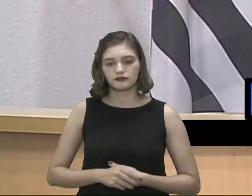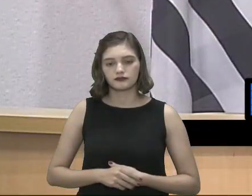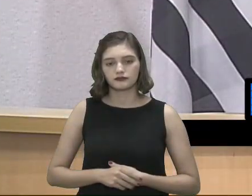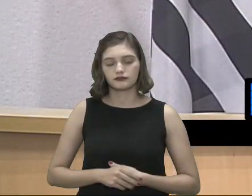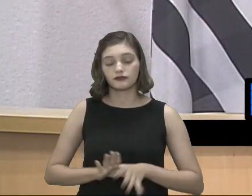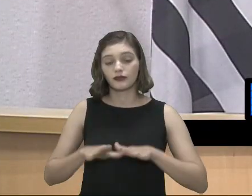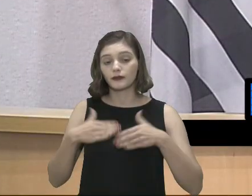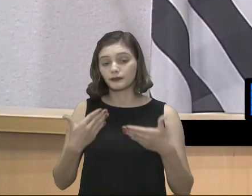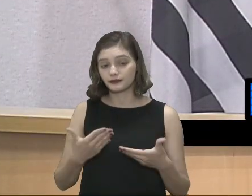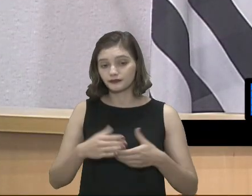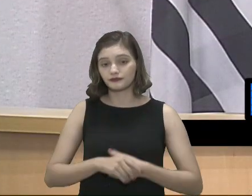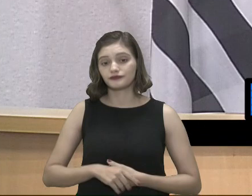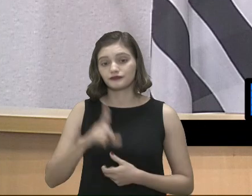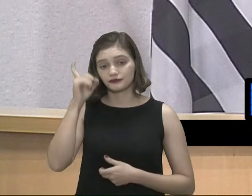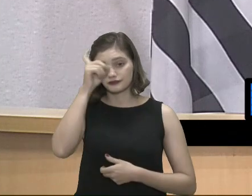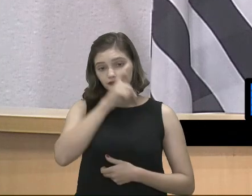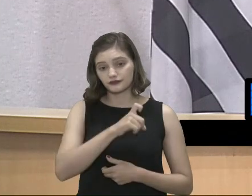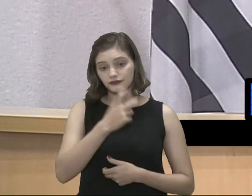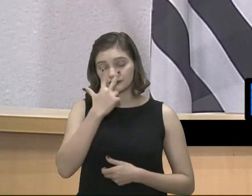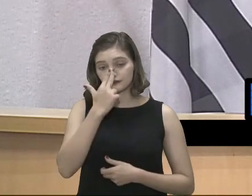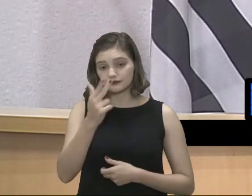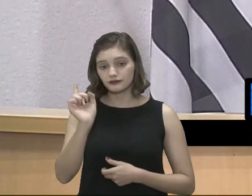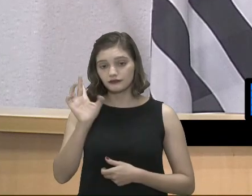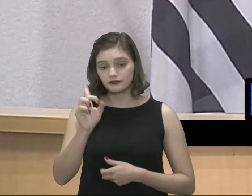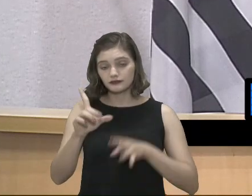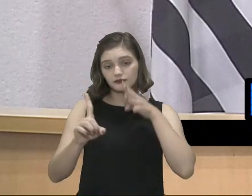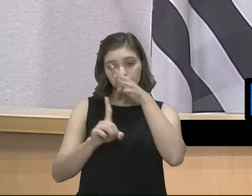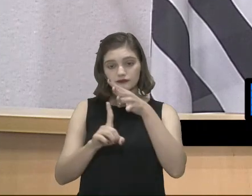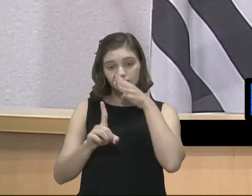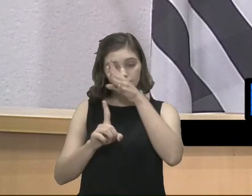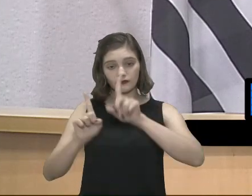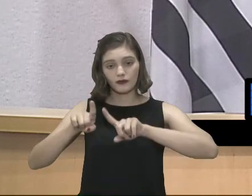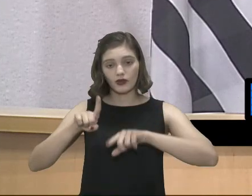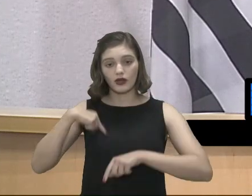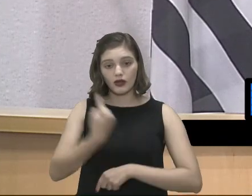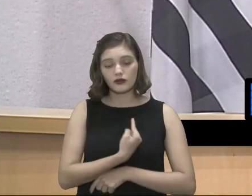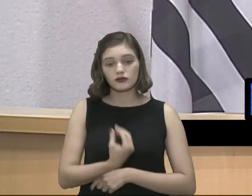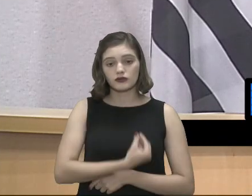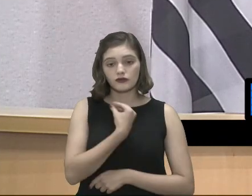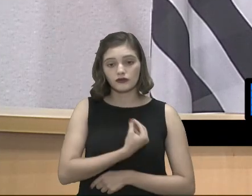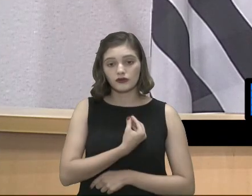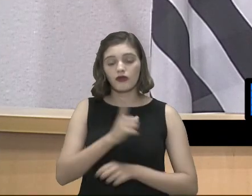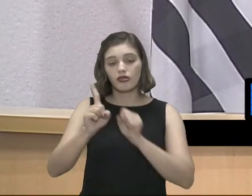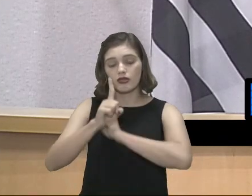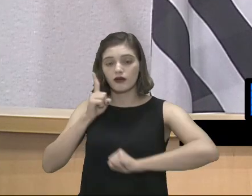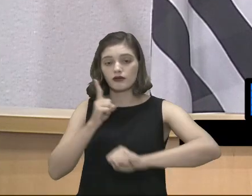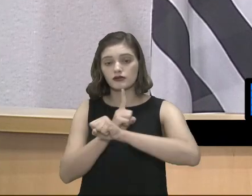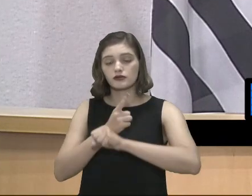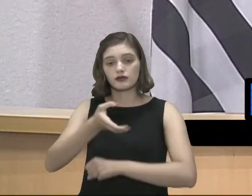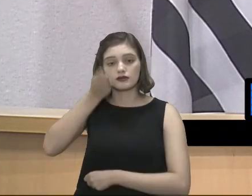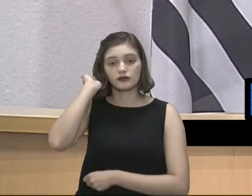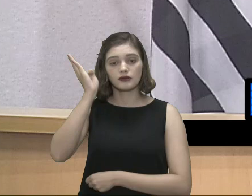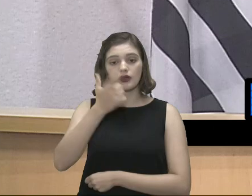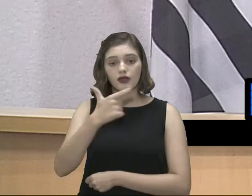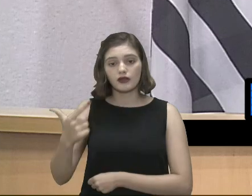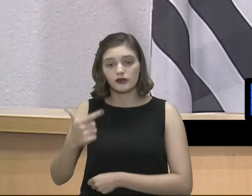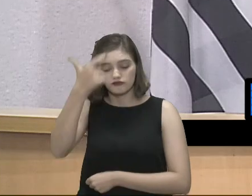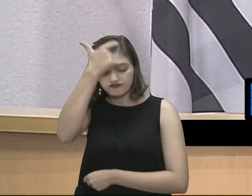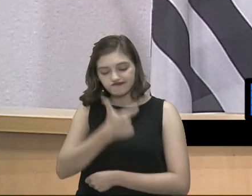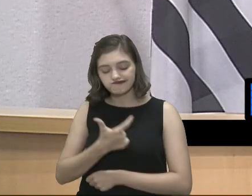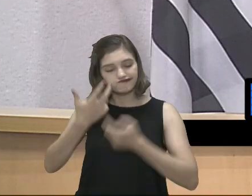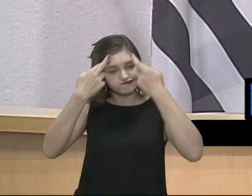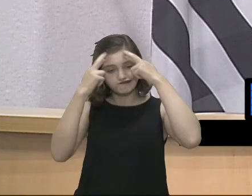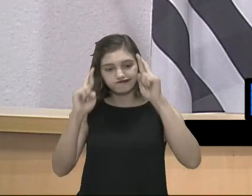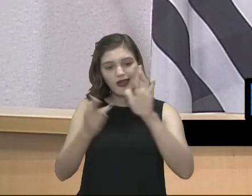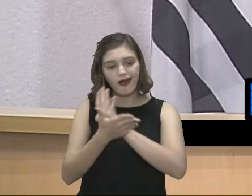Então, é difícil, parece só crítica, mas não é. Principalmente na área social Taubaté, não somos